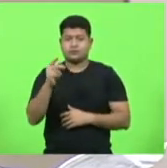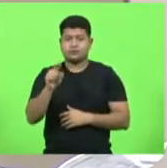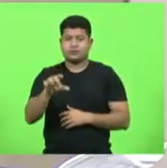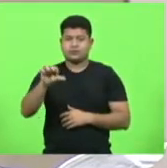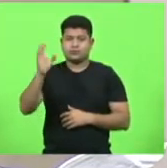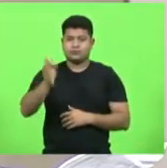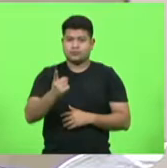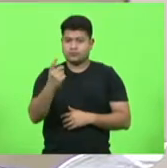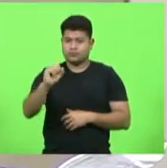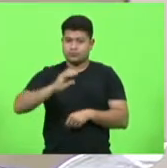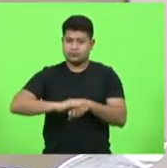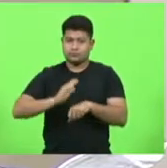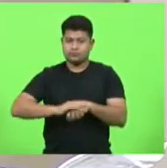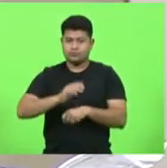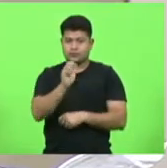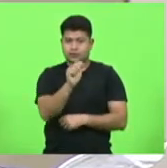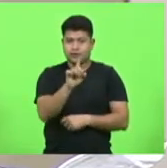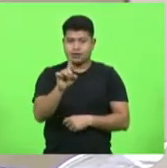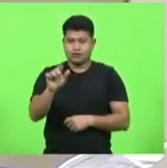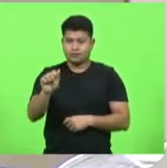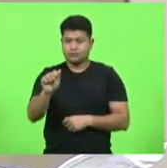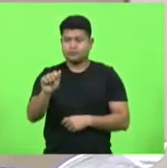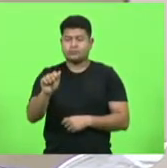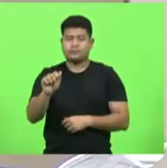autoria deputada Ada Faraco de Luca.